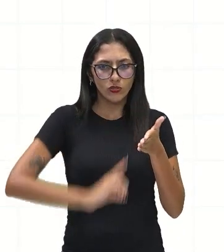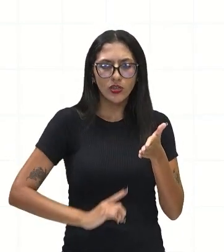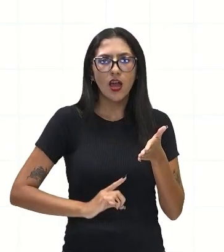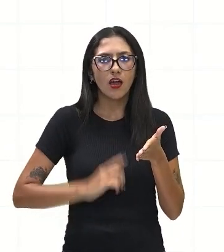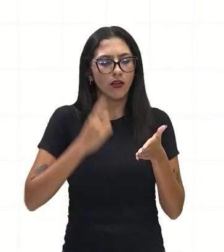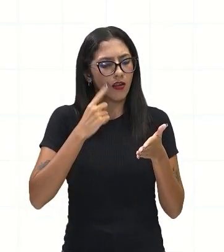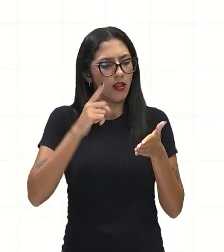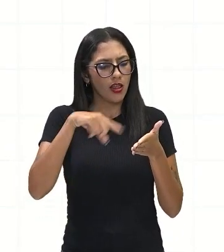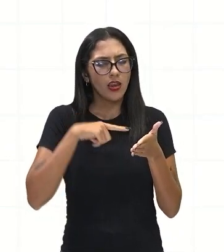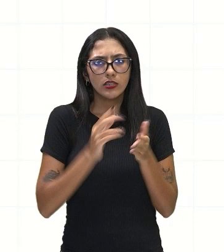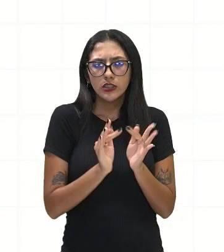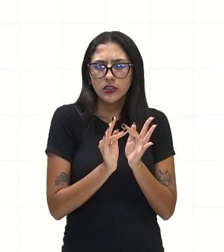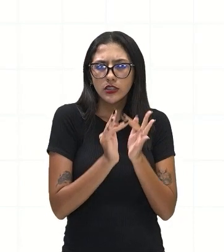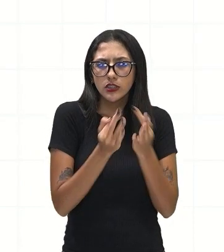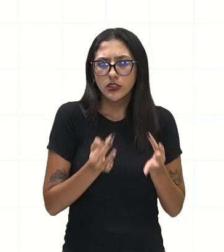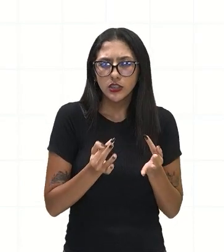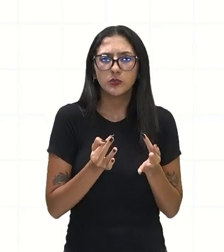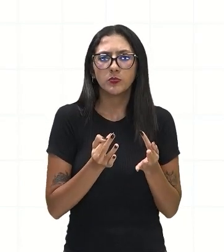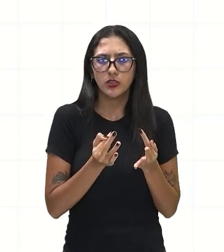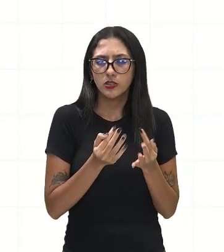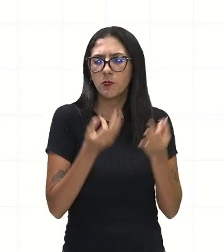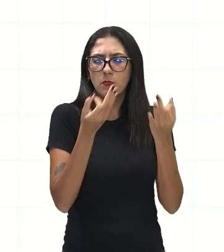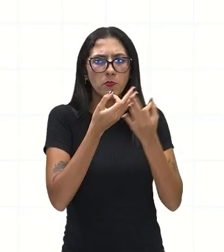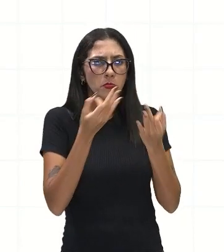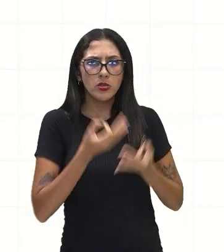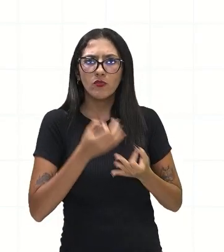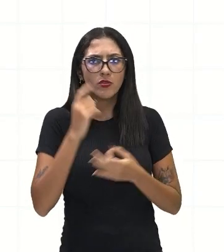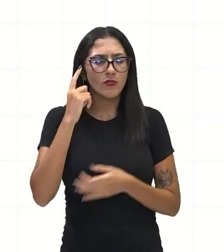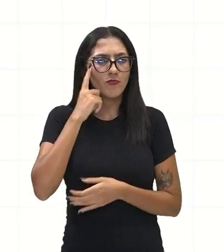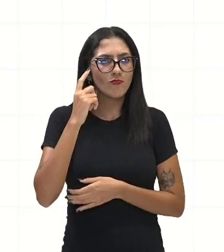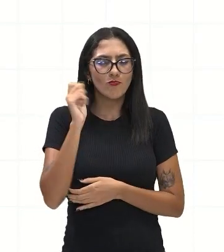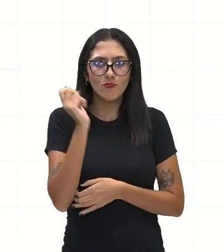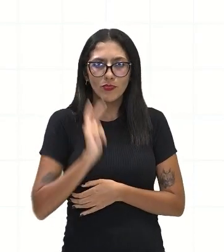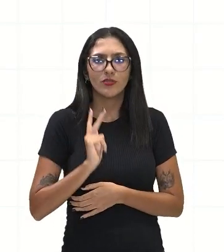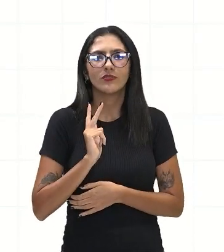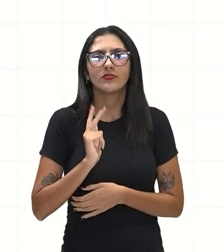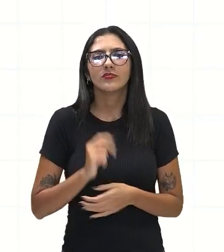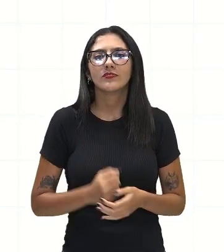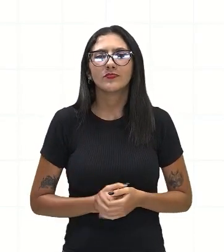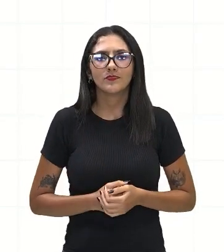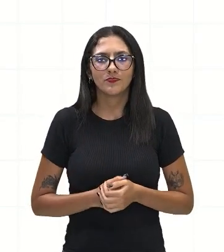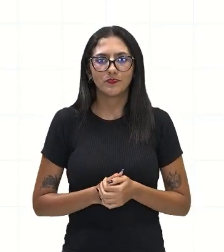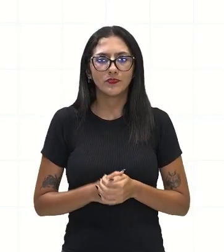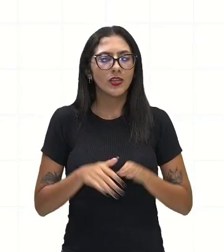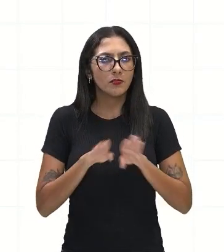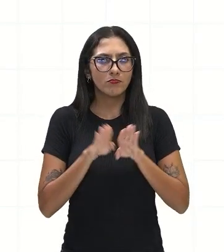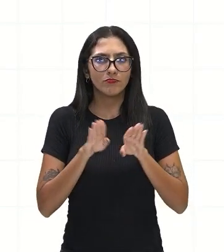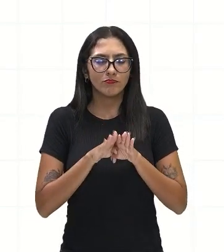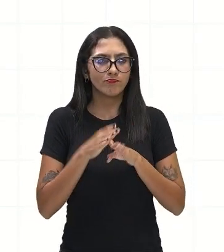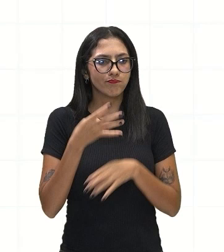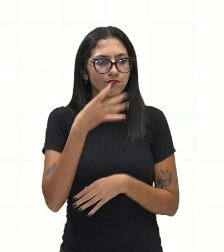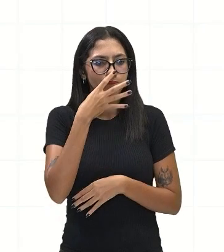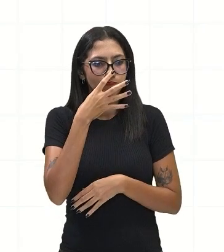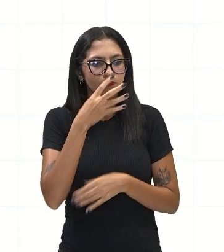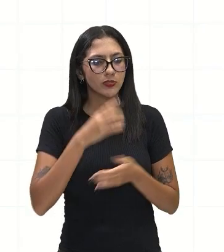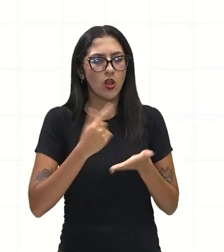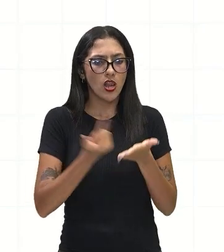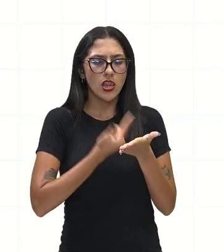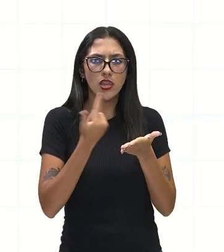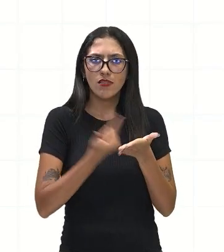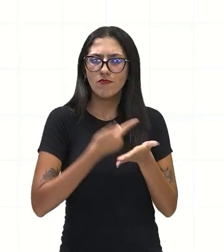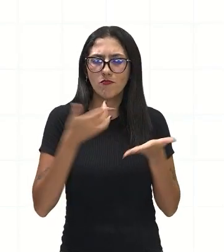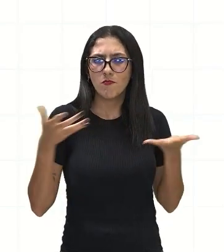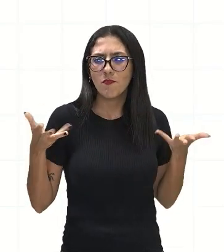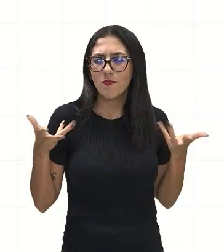mais simples e formidáveis. E também achei que era um livro